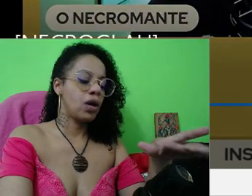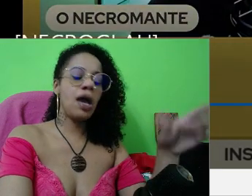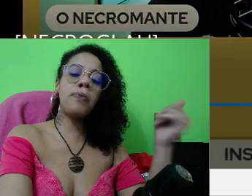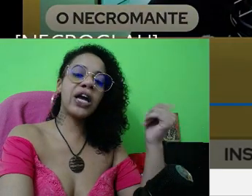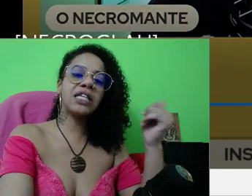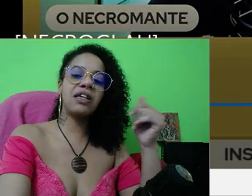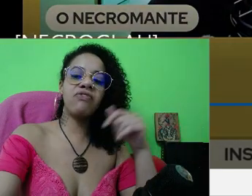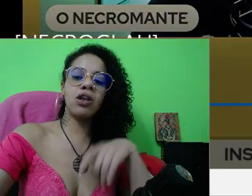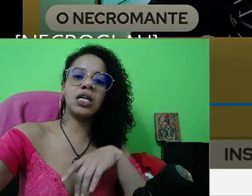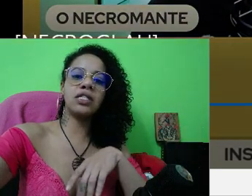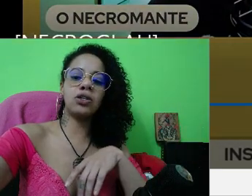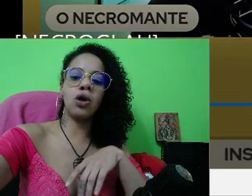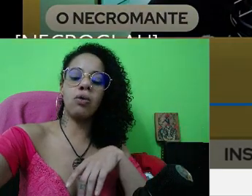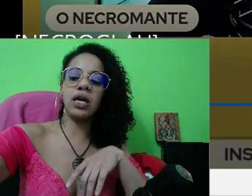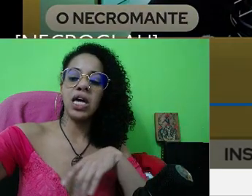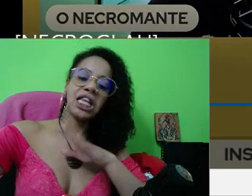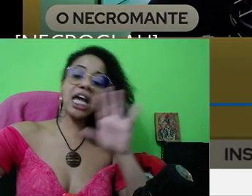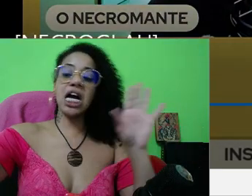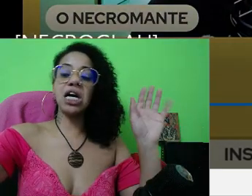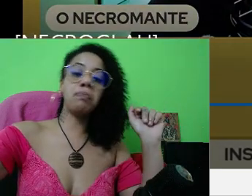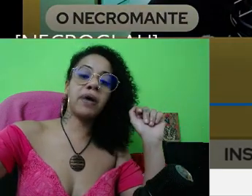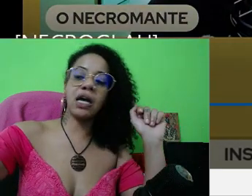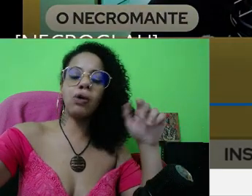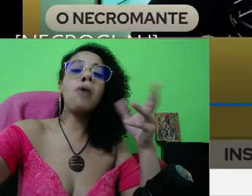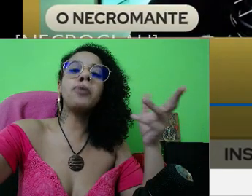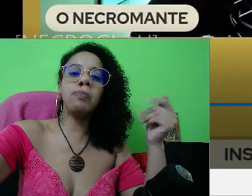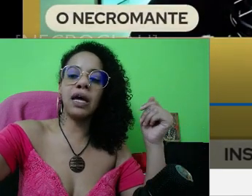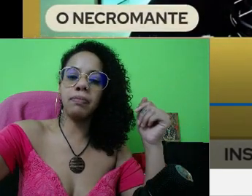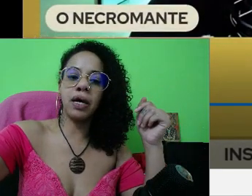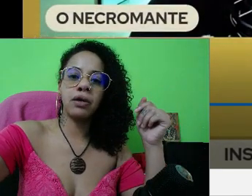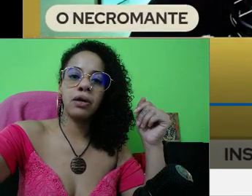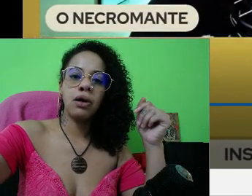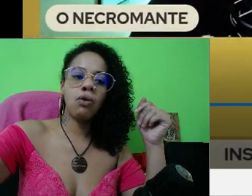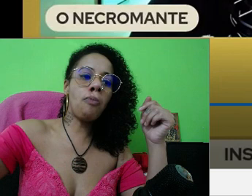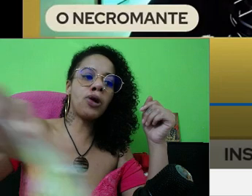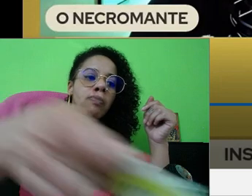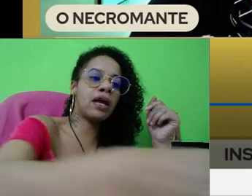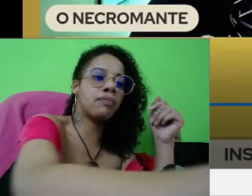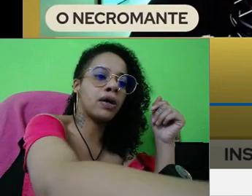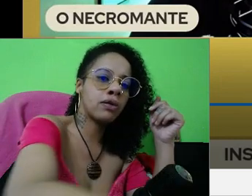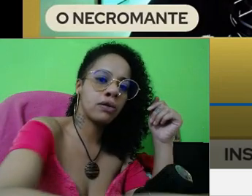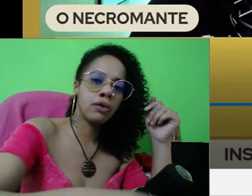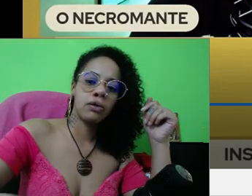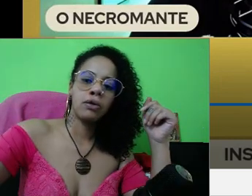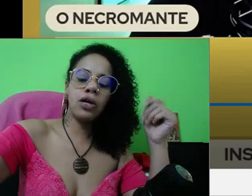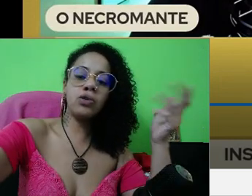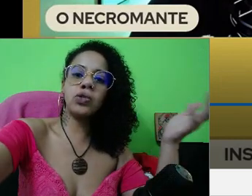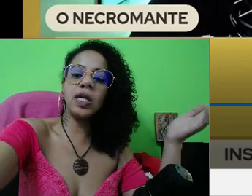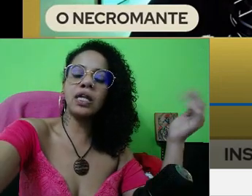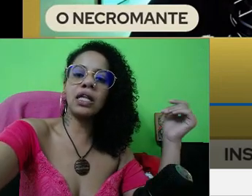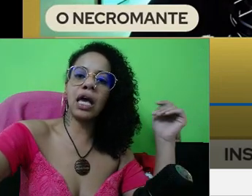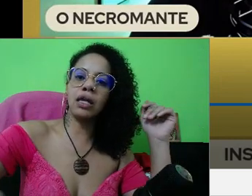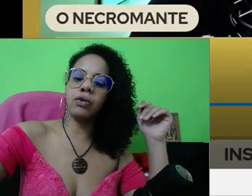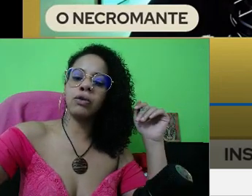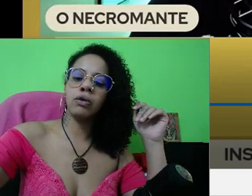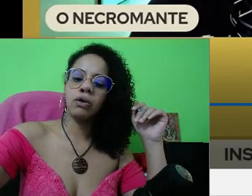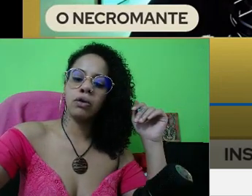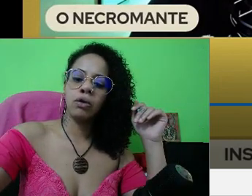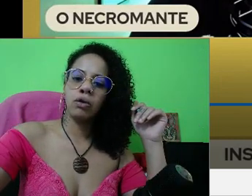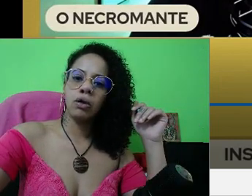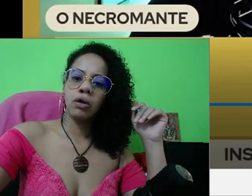e por que que você falou nesse tom aí tem a campanha Qual o problema qual o problema eu não tô